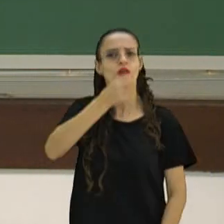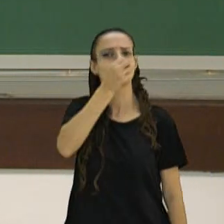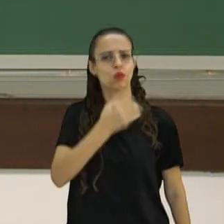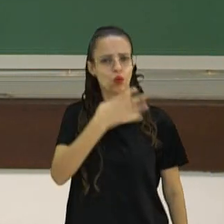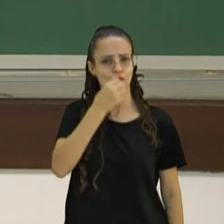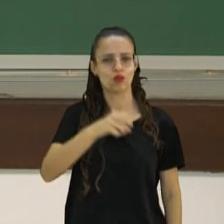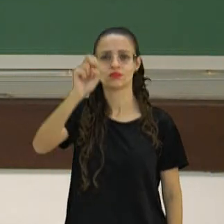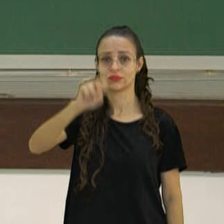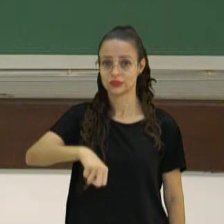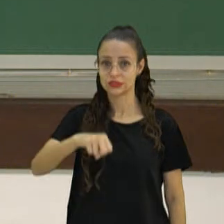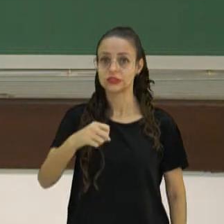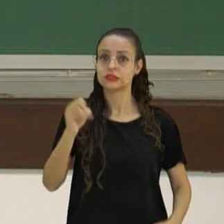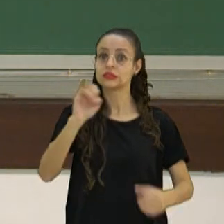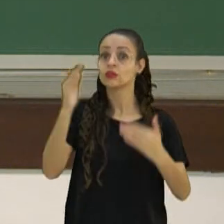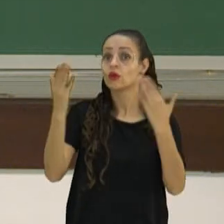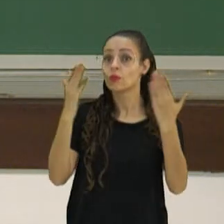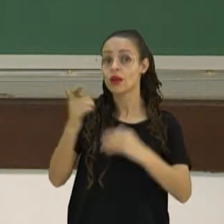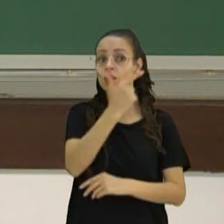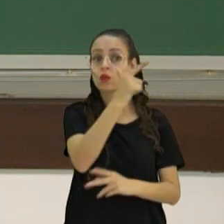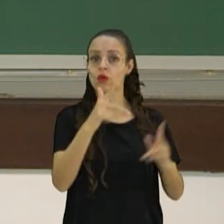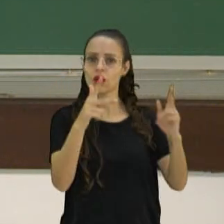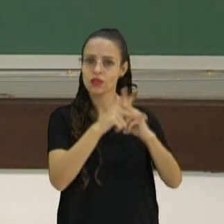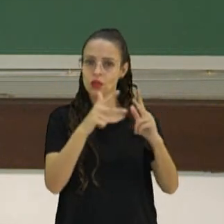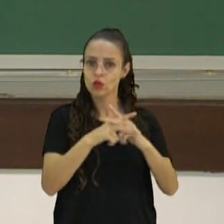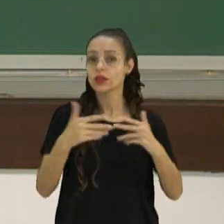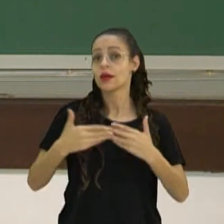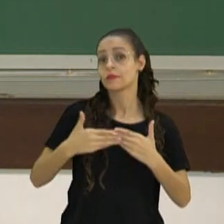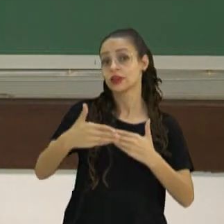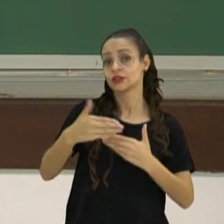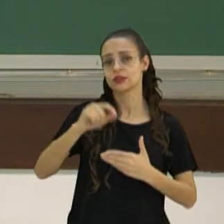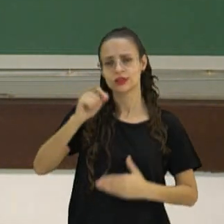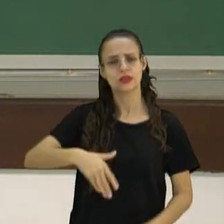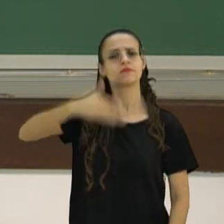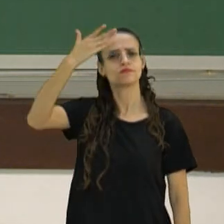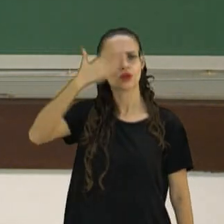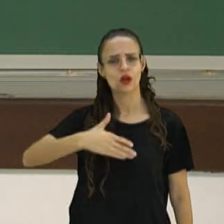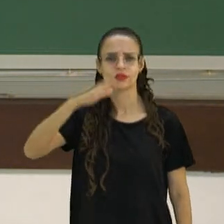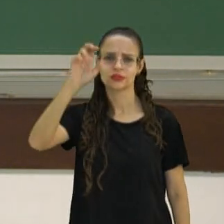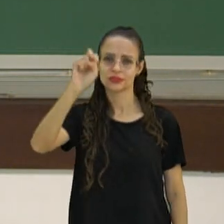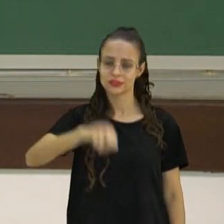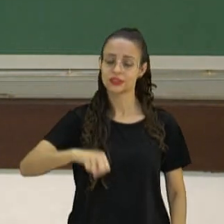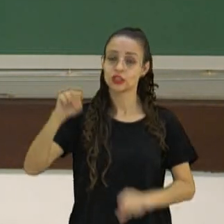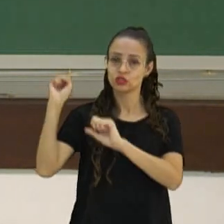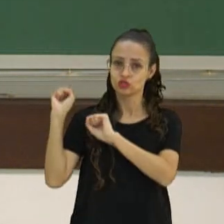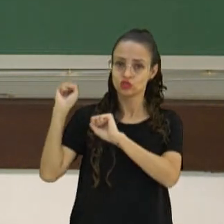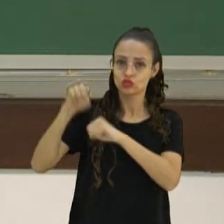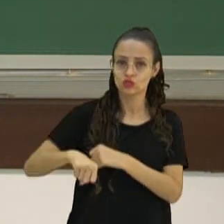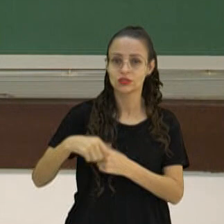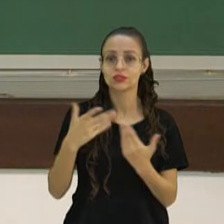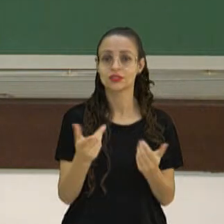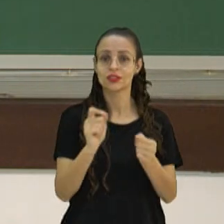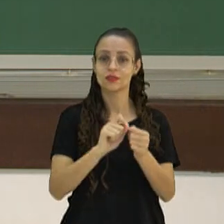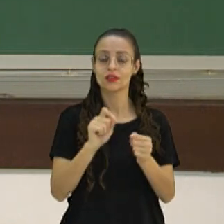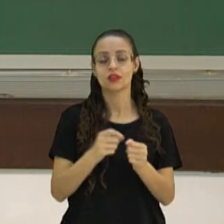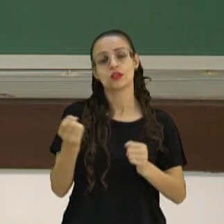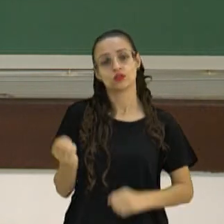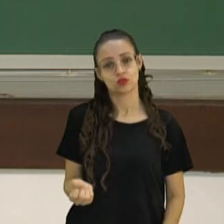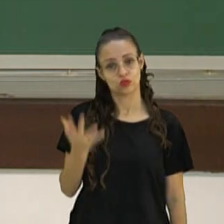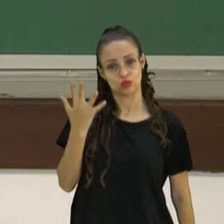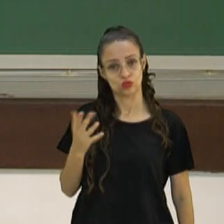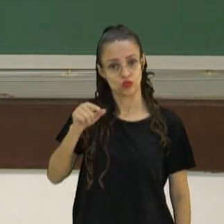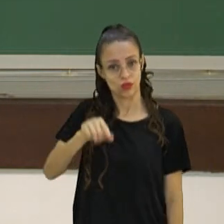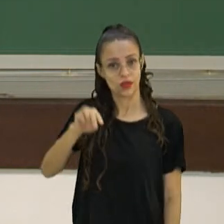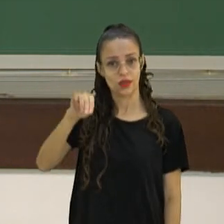eficiente perante as outras lutas, né? A partir desta ideia, né, dessa provação que o jiu-jitsu estava fazendo, né, surge aí